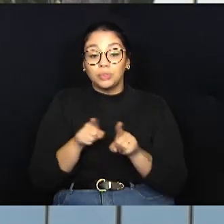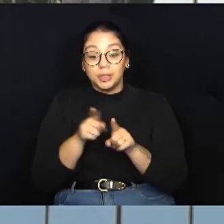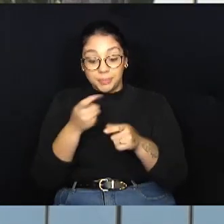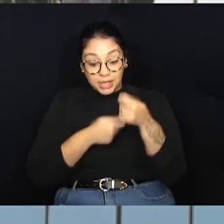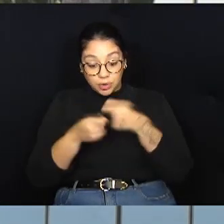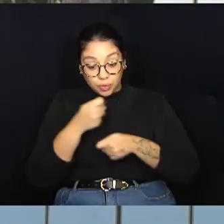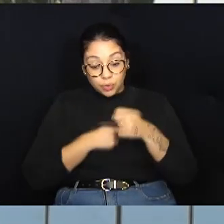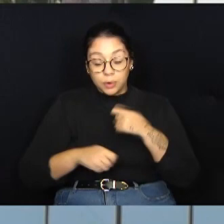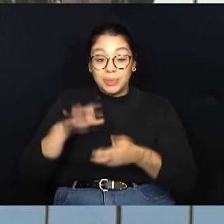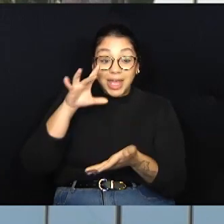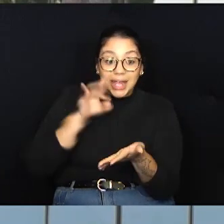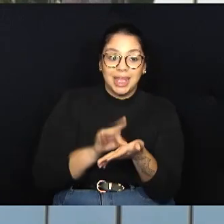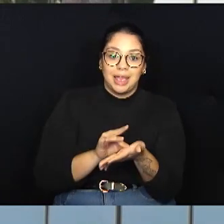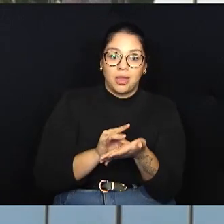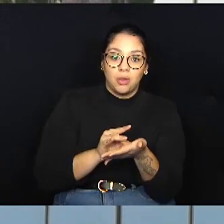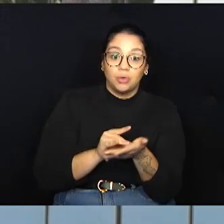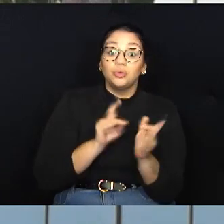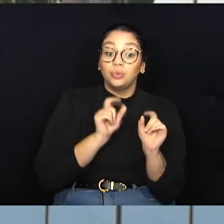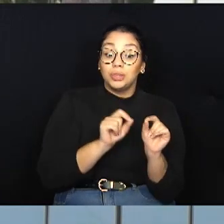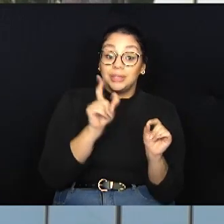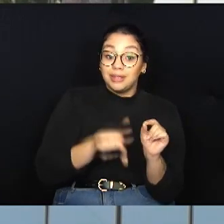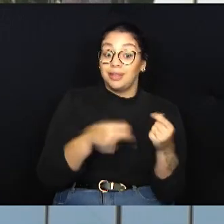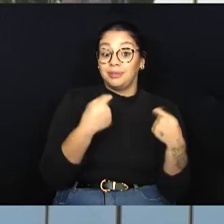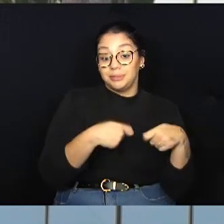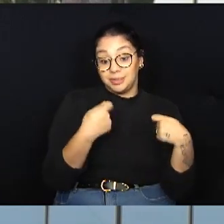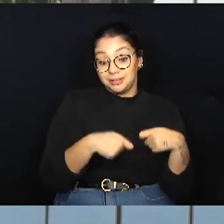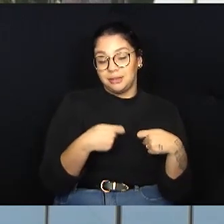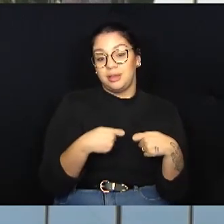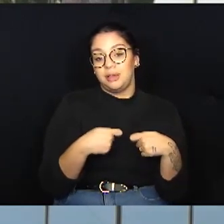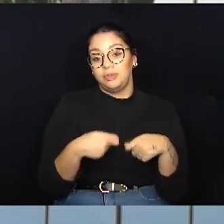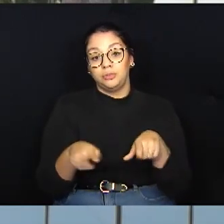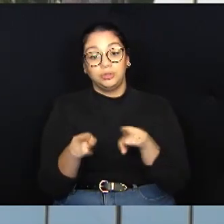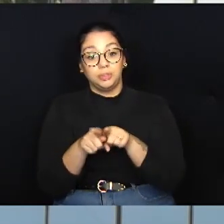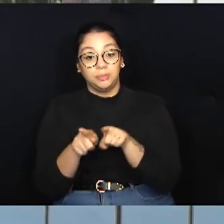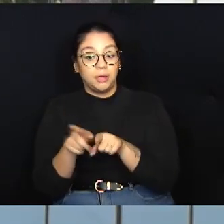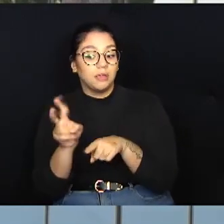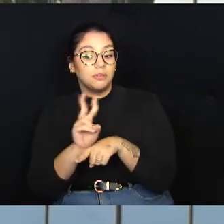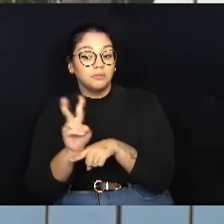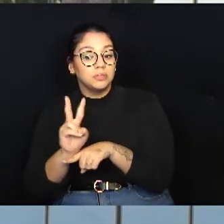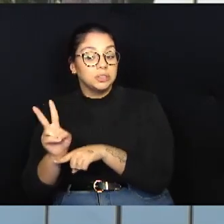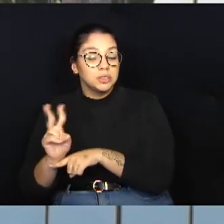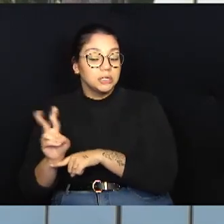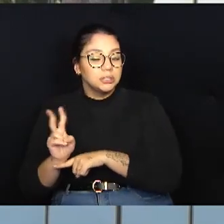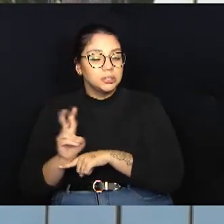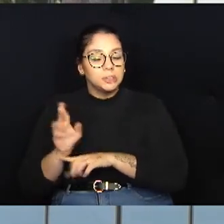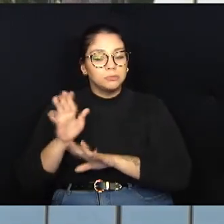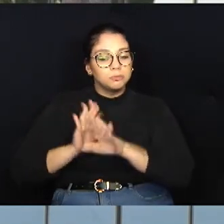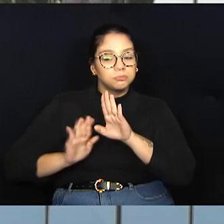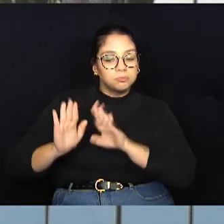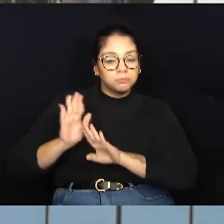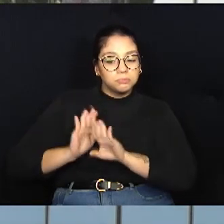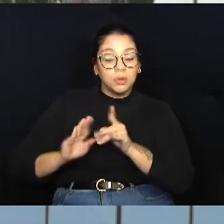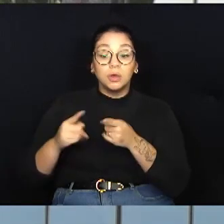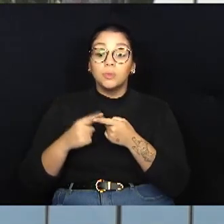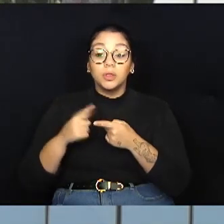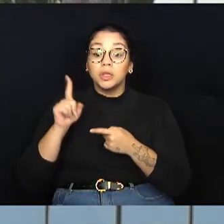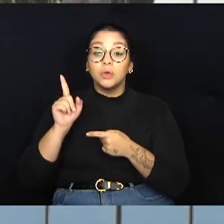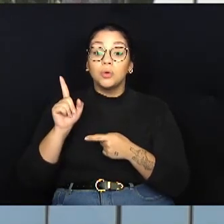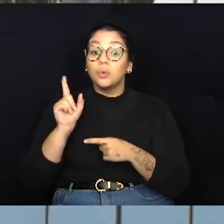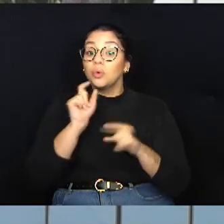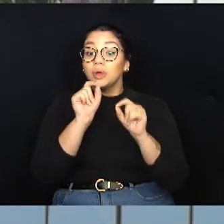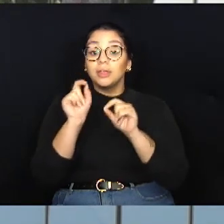economia real do que realmente é necessário, estar fiscalizando com cuidado, porque o que é a res pública? É o